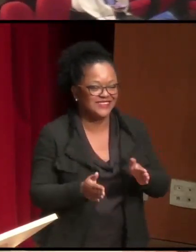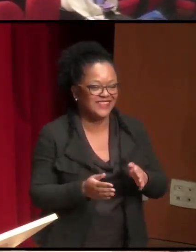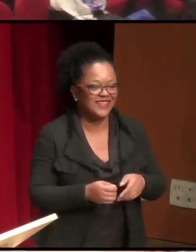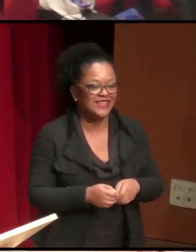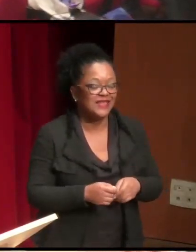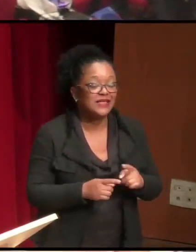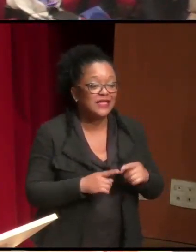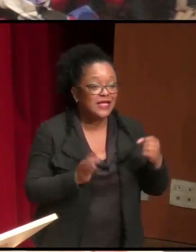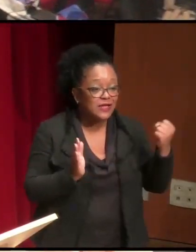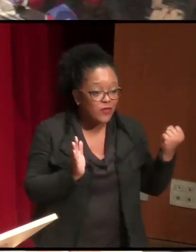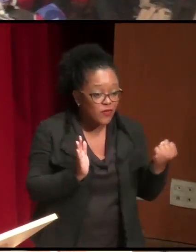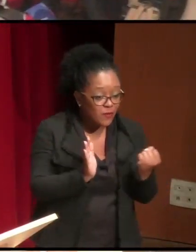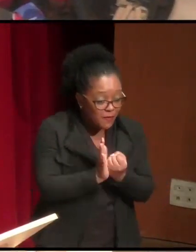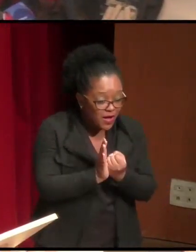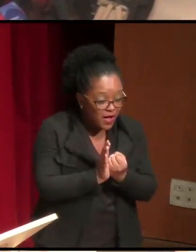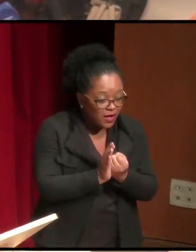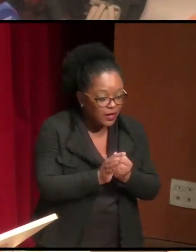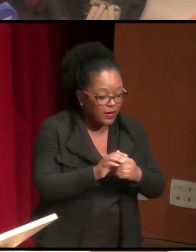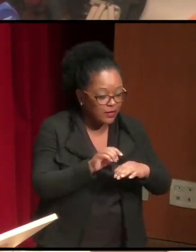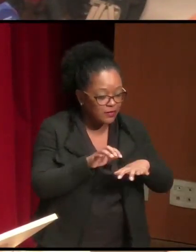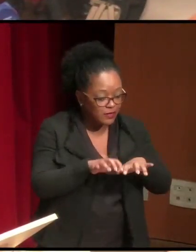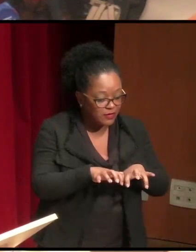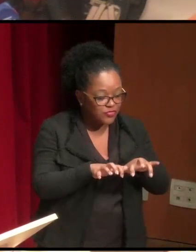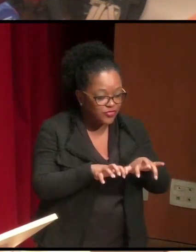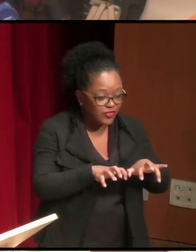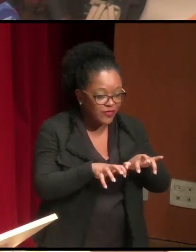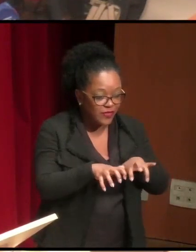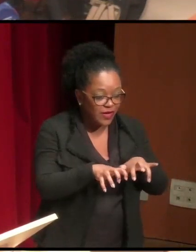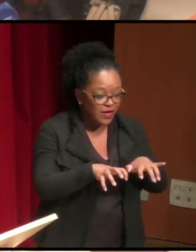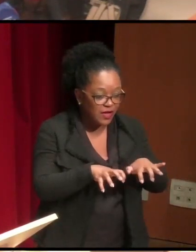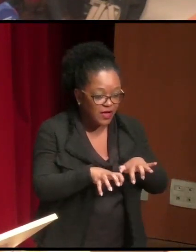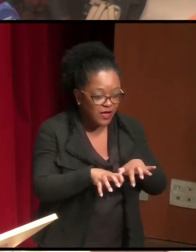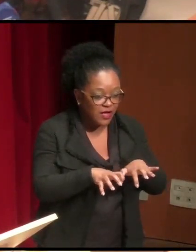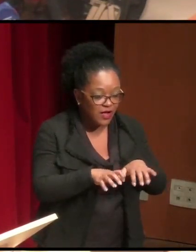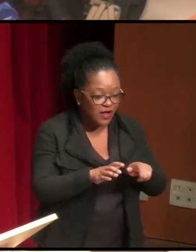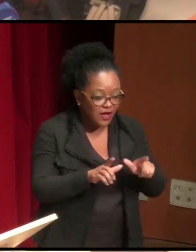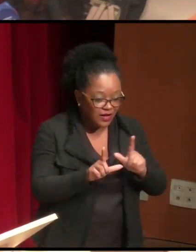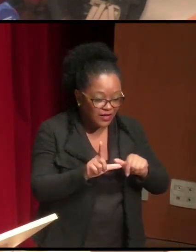e cunhava no papel a expressão exata da letra,